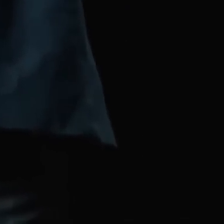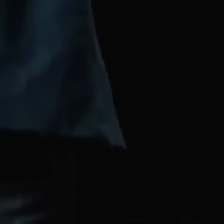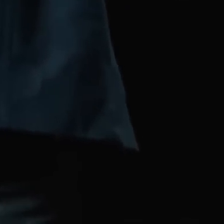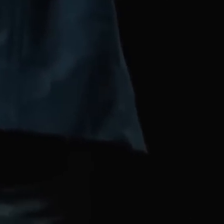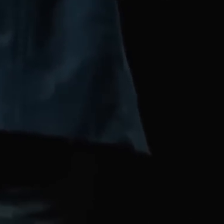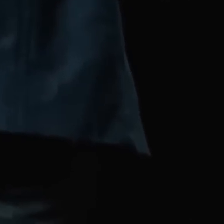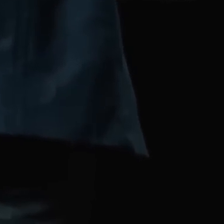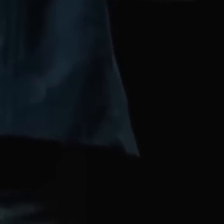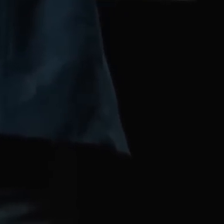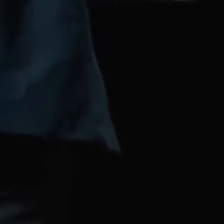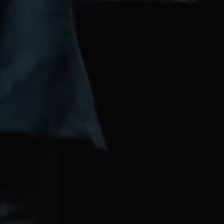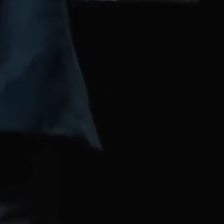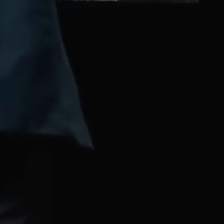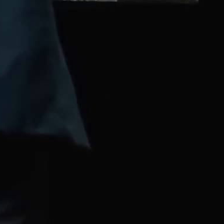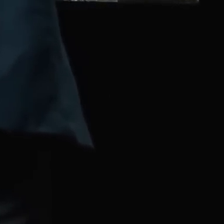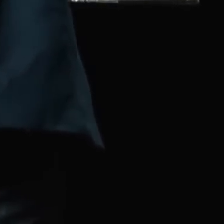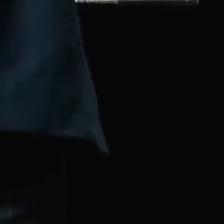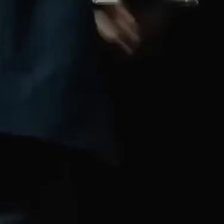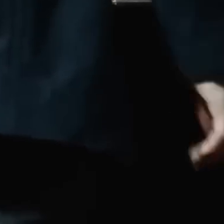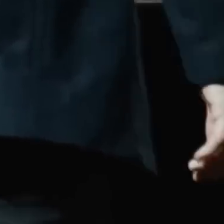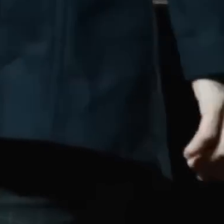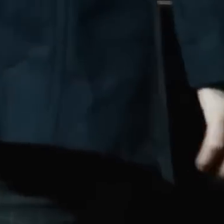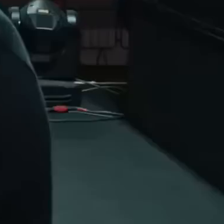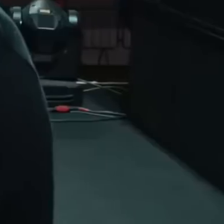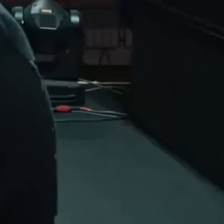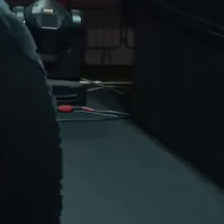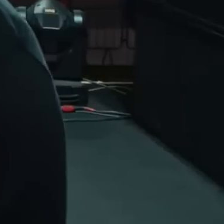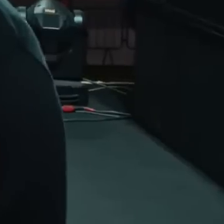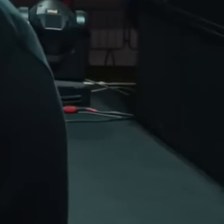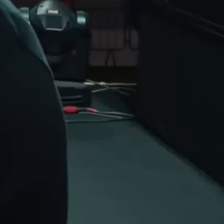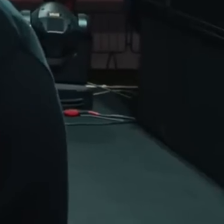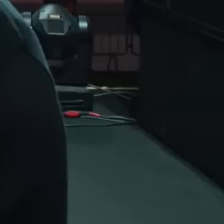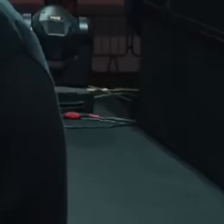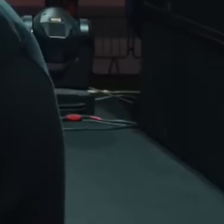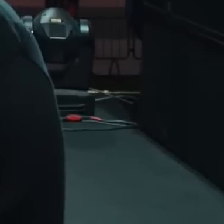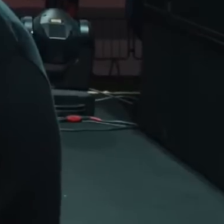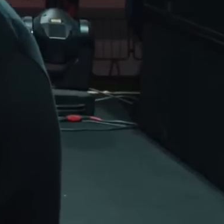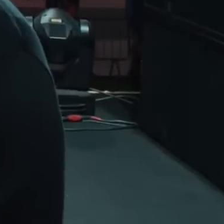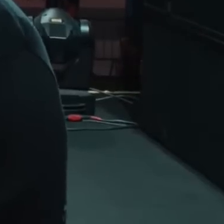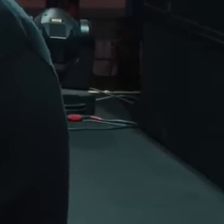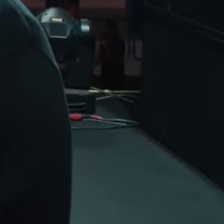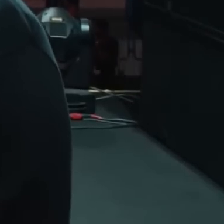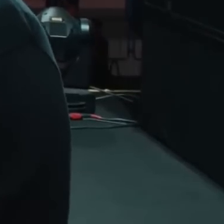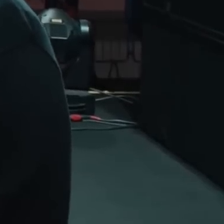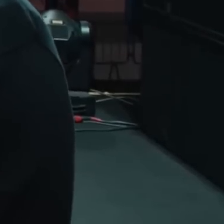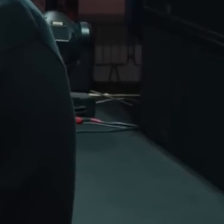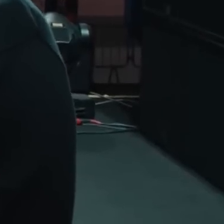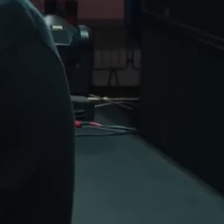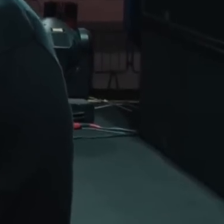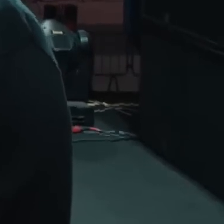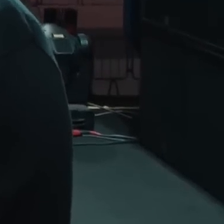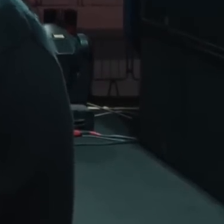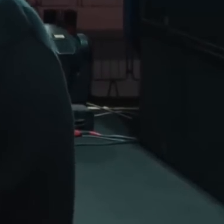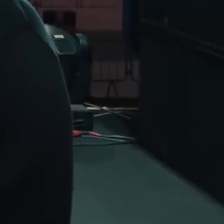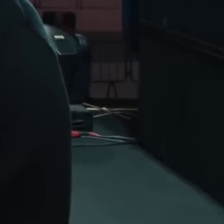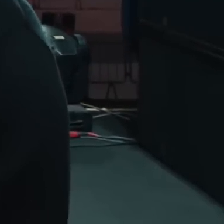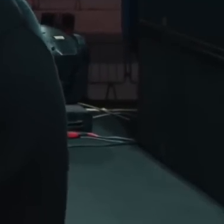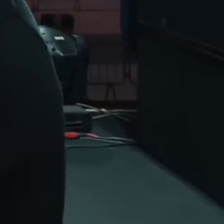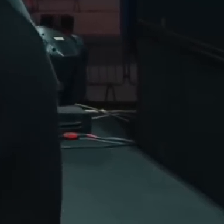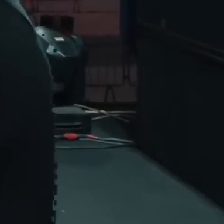mas nós recebemos o espírito de filhos ao qual clamamos Abba.